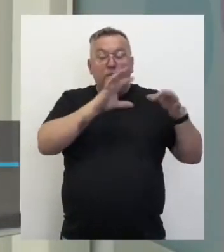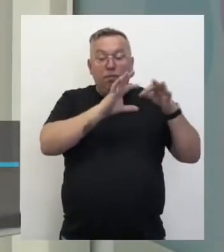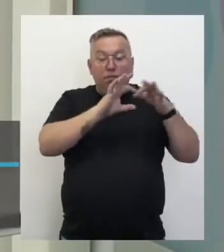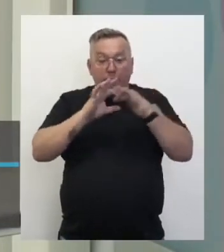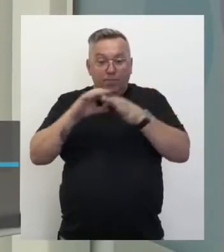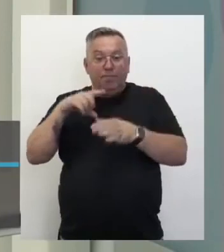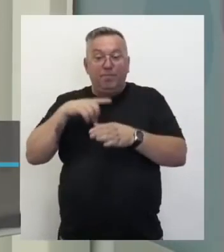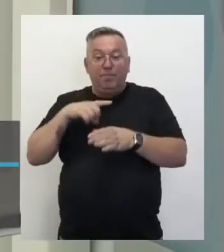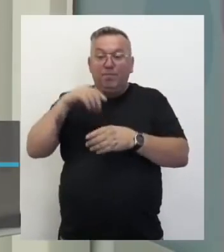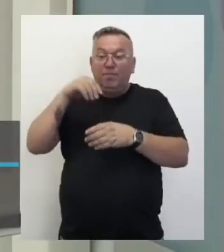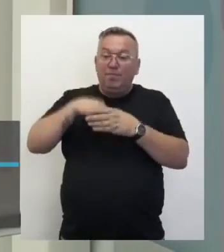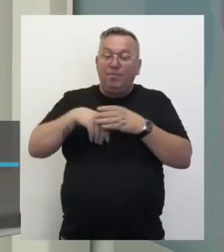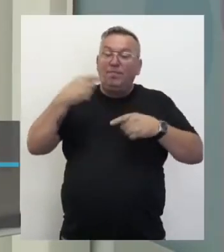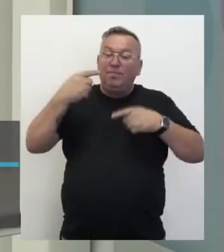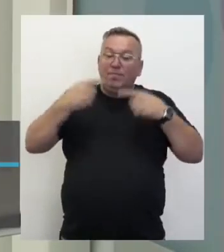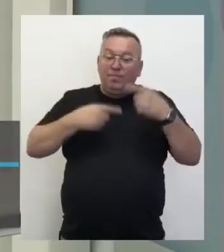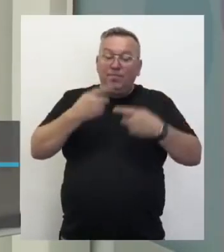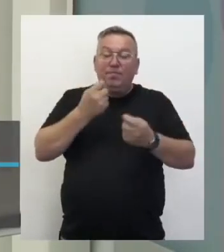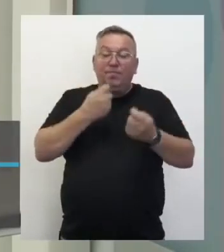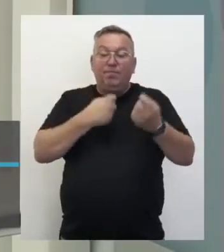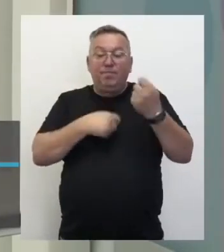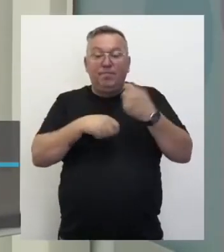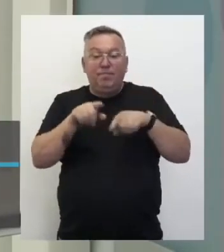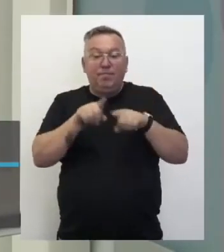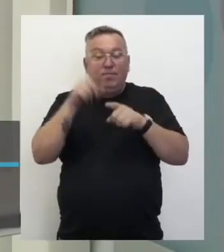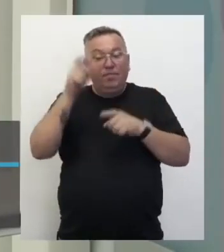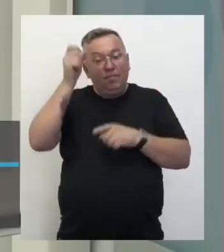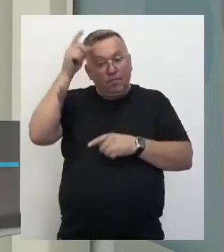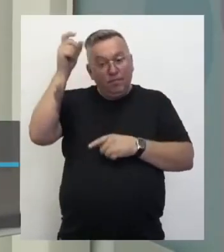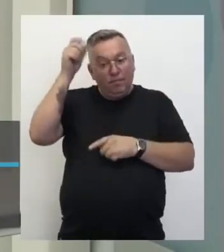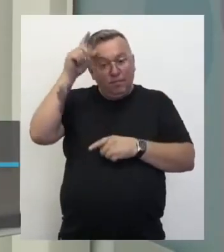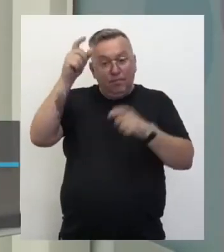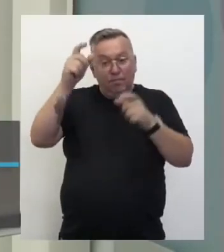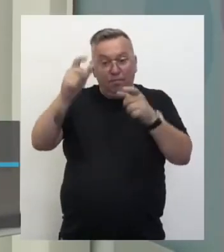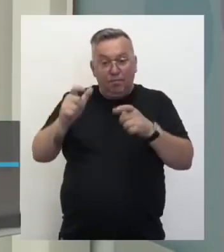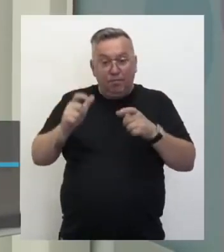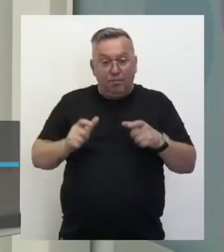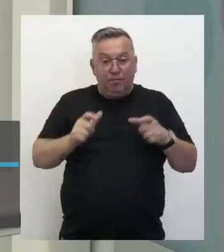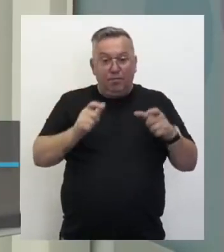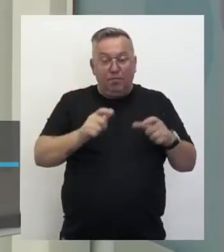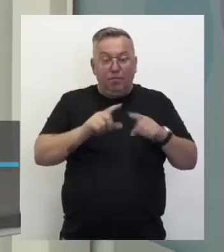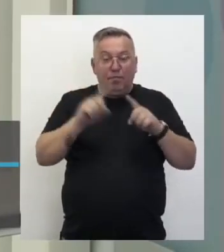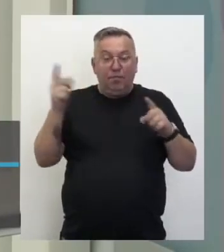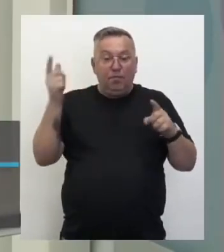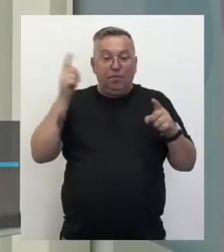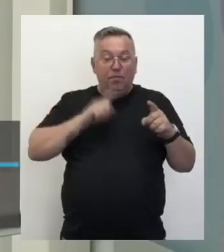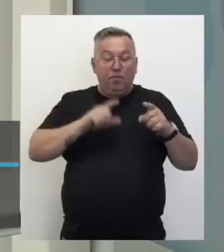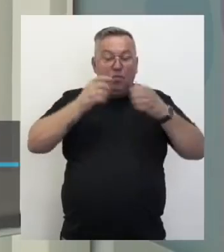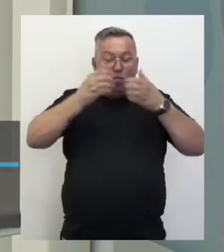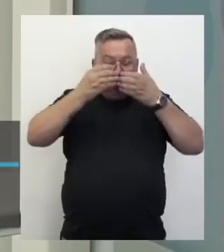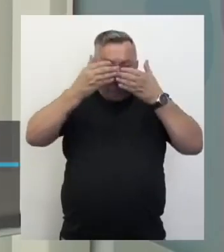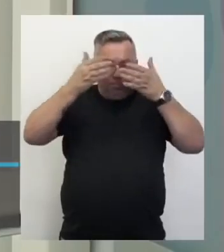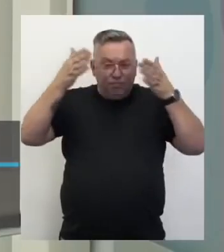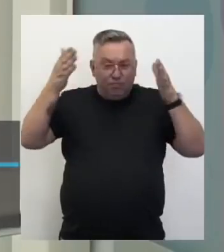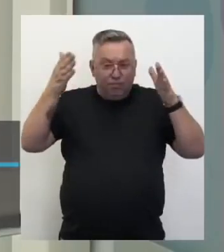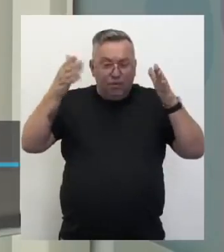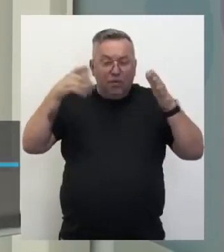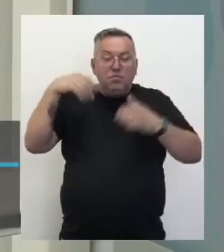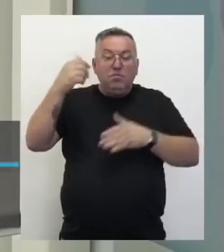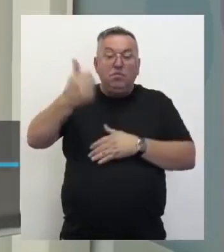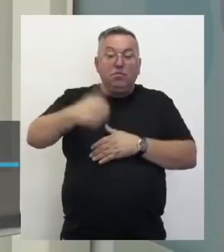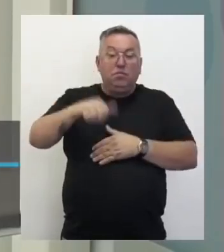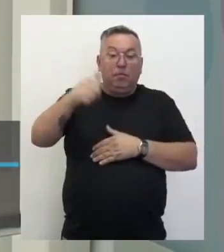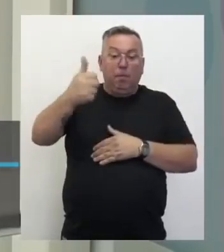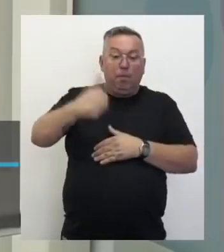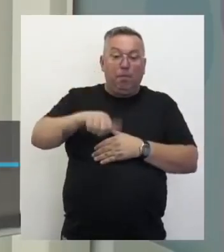ali estão, políticos, econômicos, culturais, ambientais, para que a gente amplie essa escala de análise,